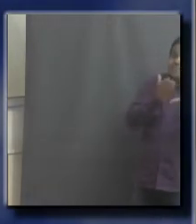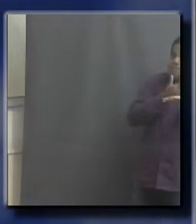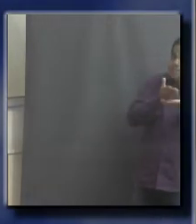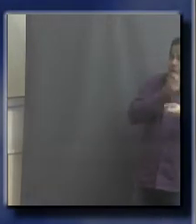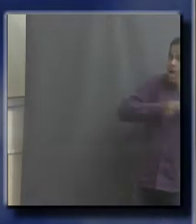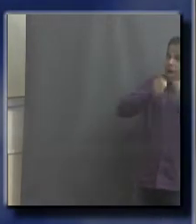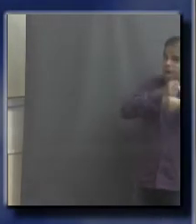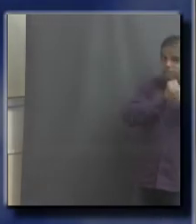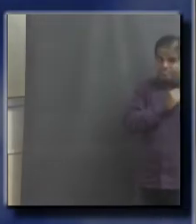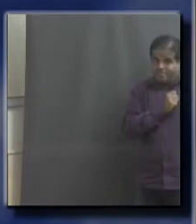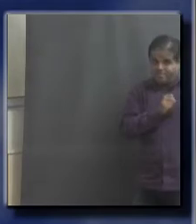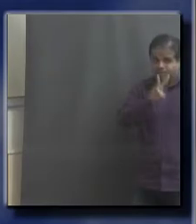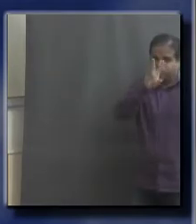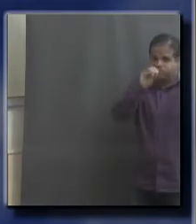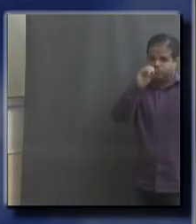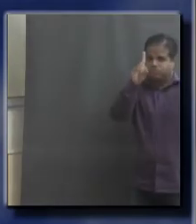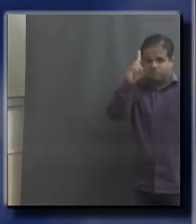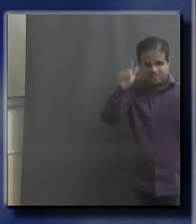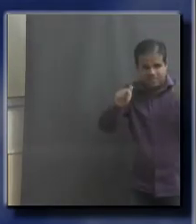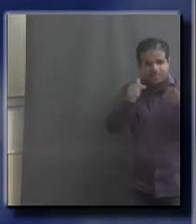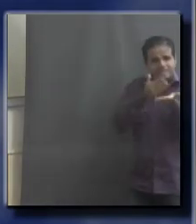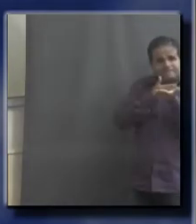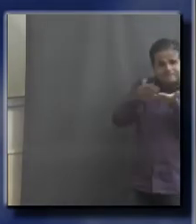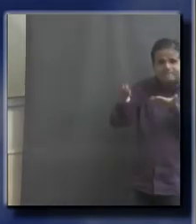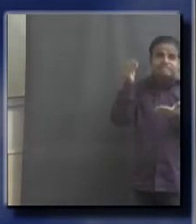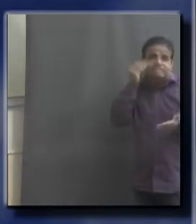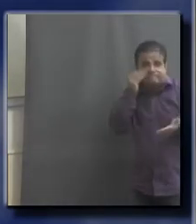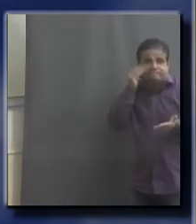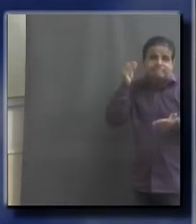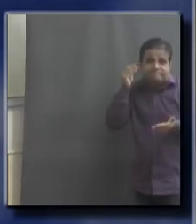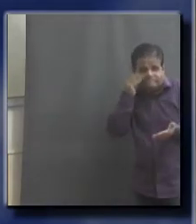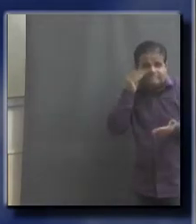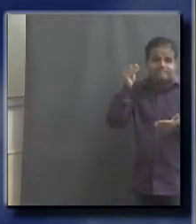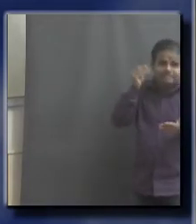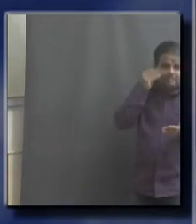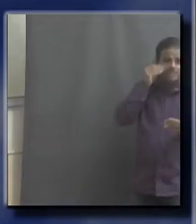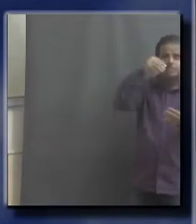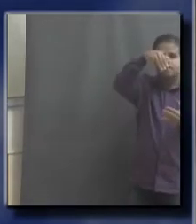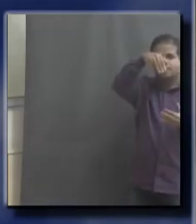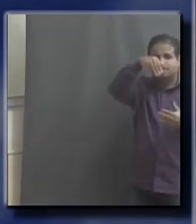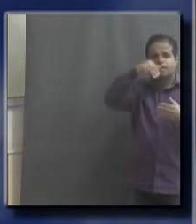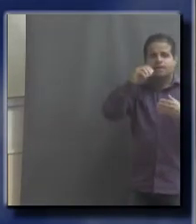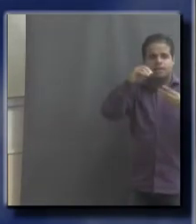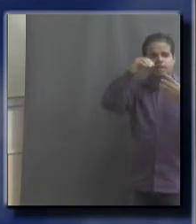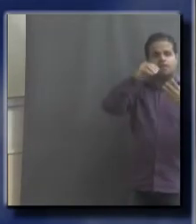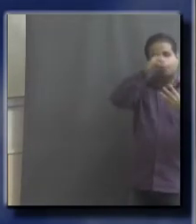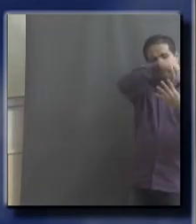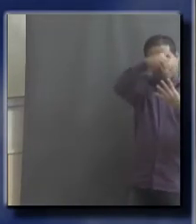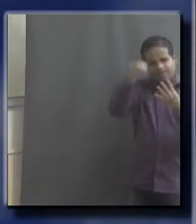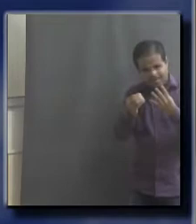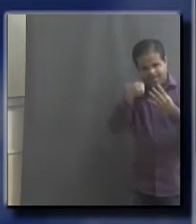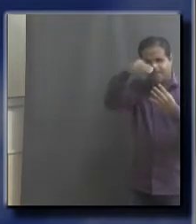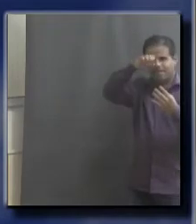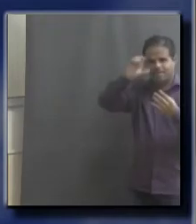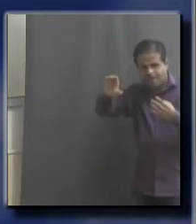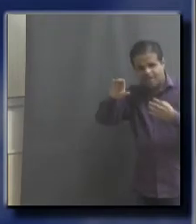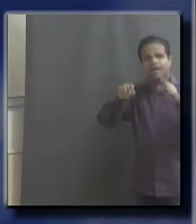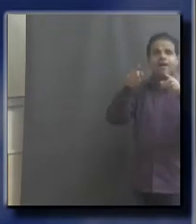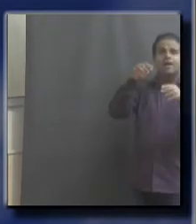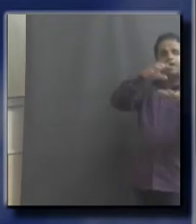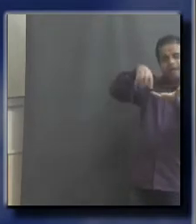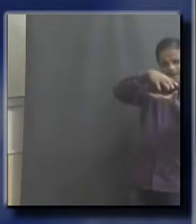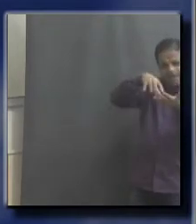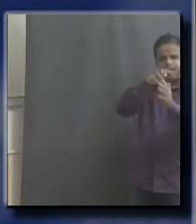passado, essa investida do MEC na EAD e na formação para o campo da saúde